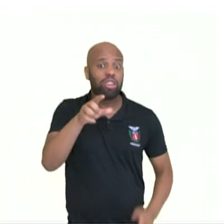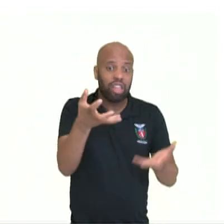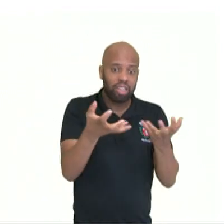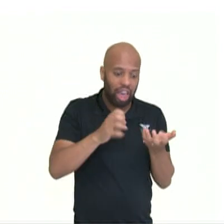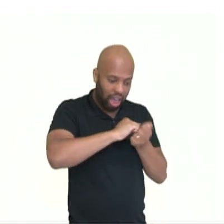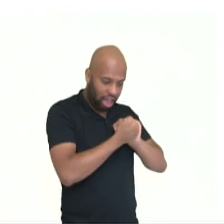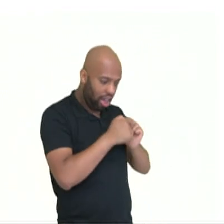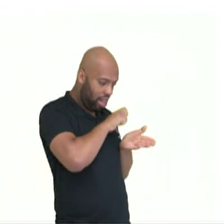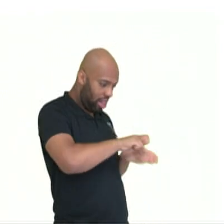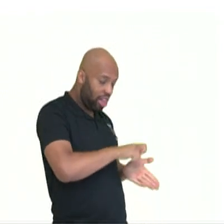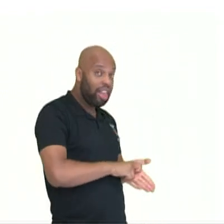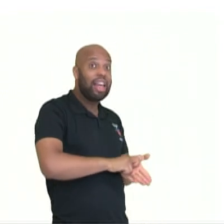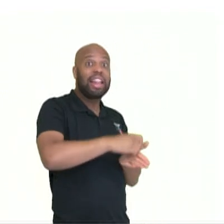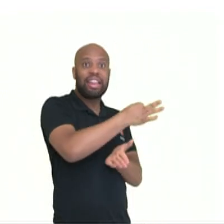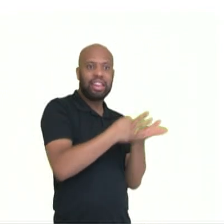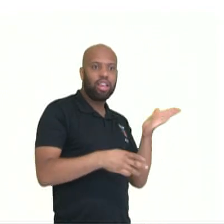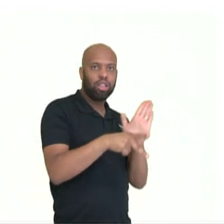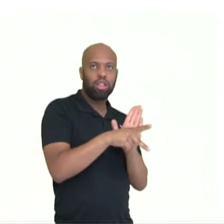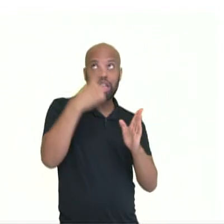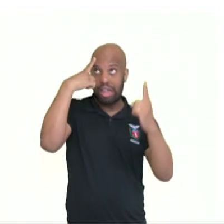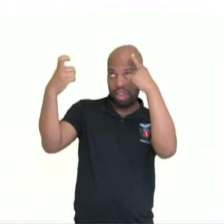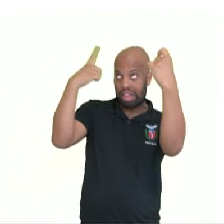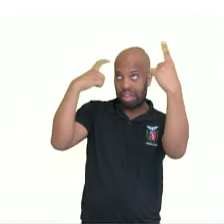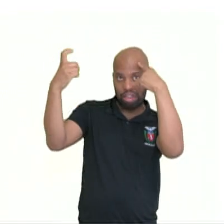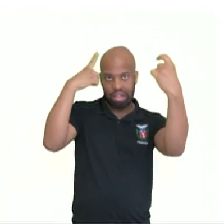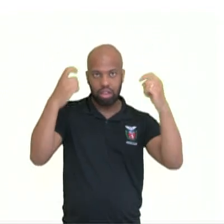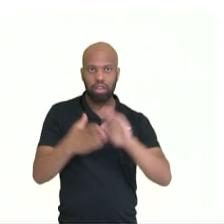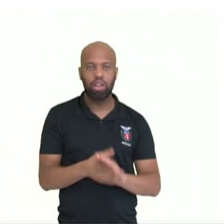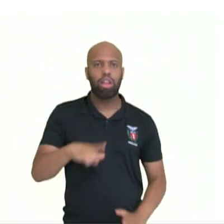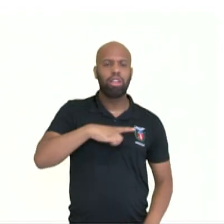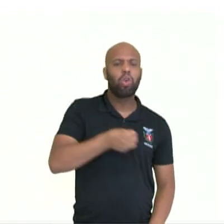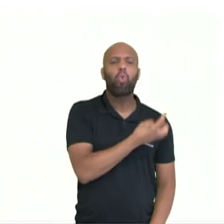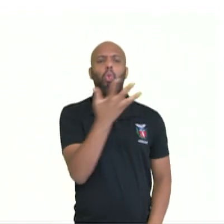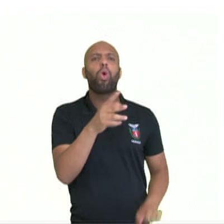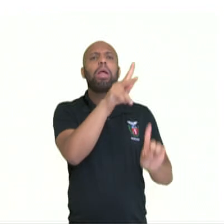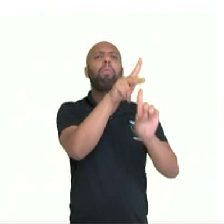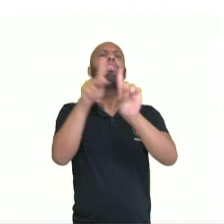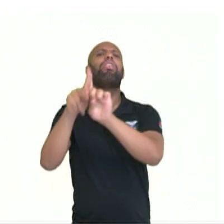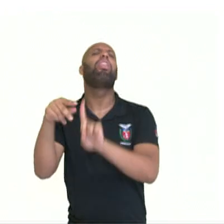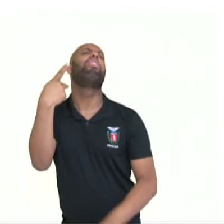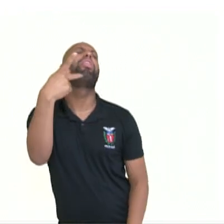Agora a prof tem a famosa atividade 1 para vocês. Vamos lá fazer?